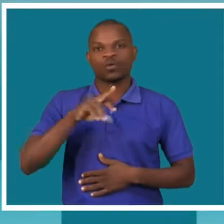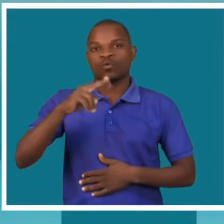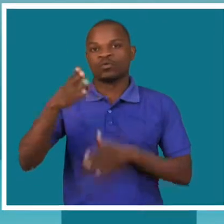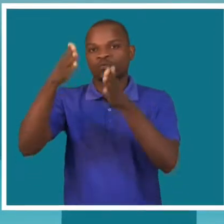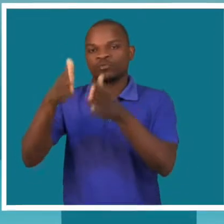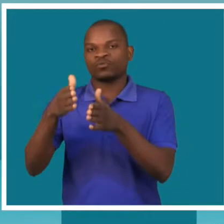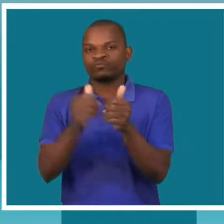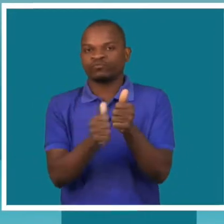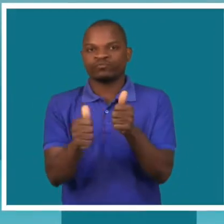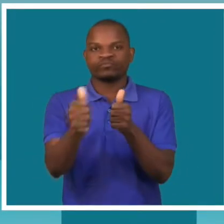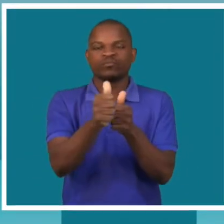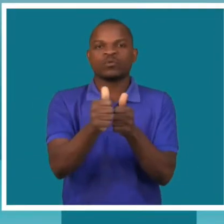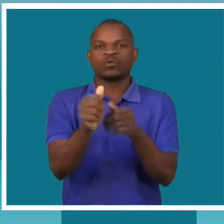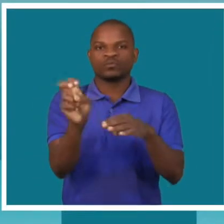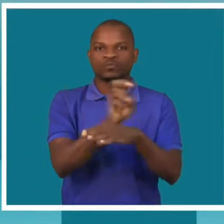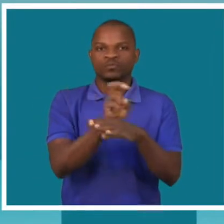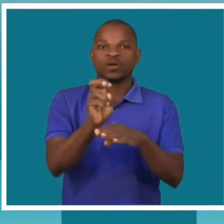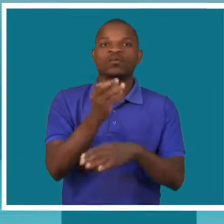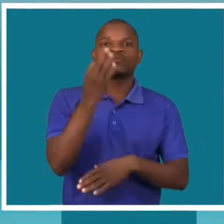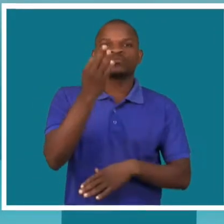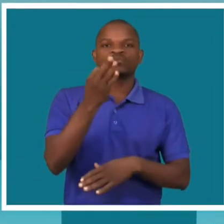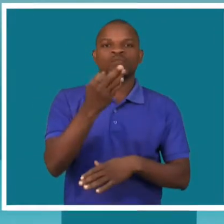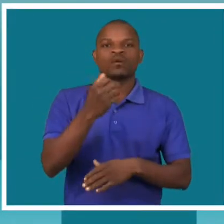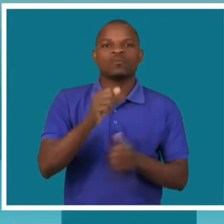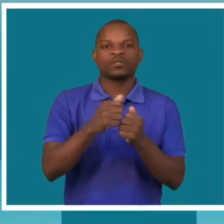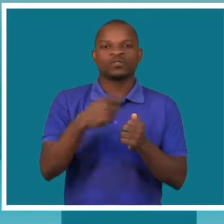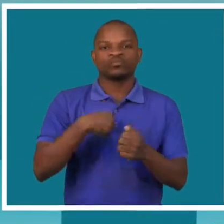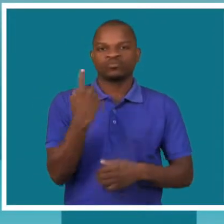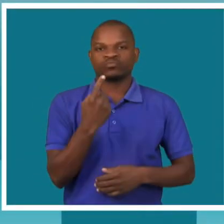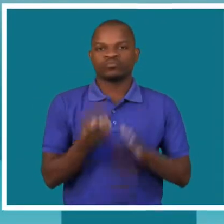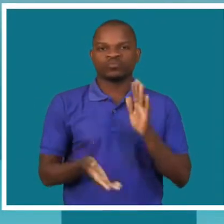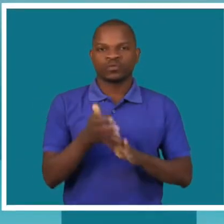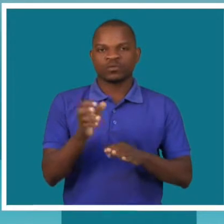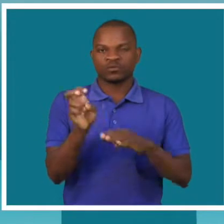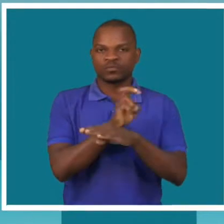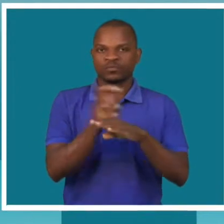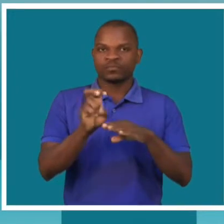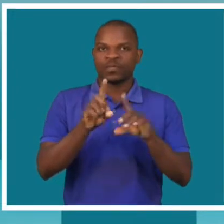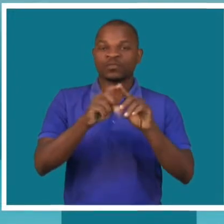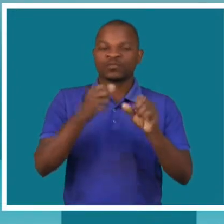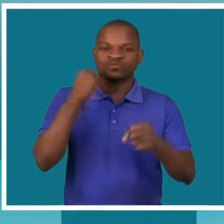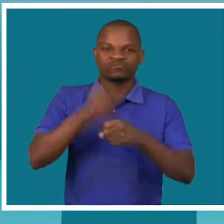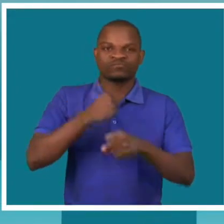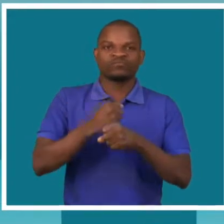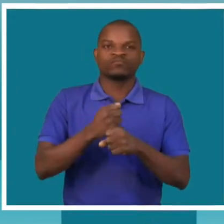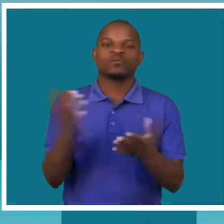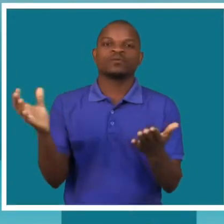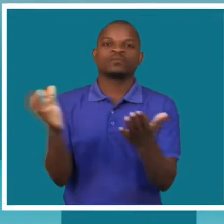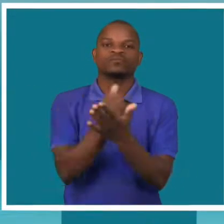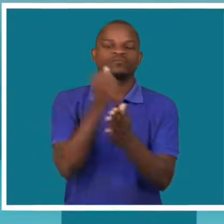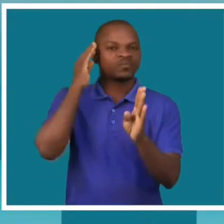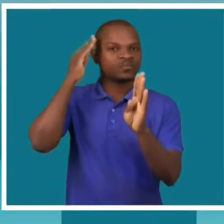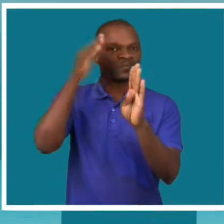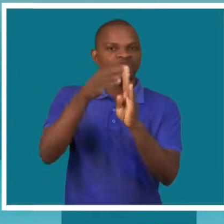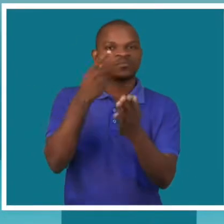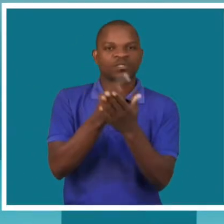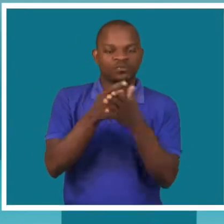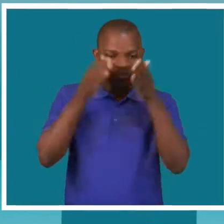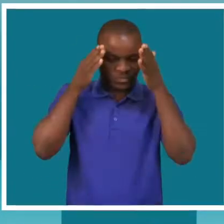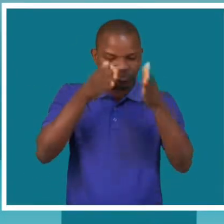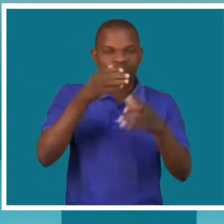que cuide do seu futuro e tu te concentrar muito mais no teu trabalho. Acho que para conseguir alcançar os seus